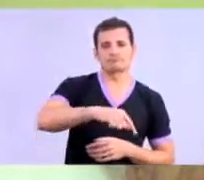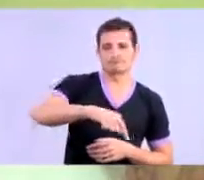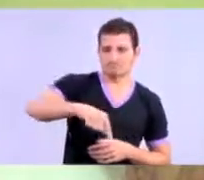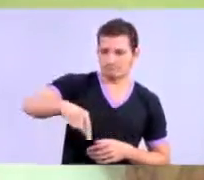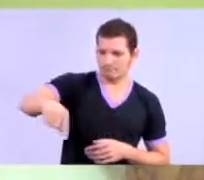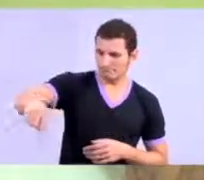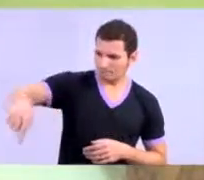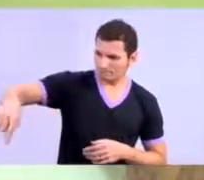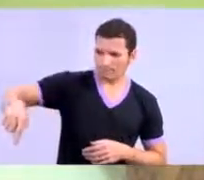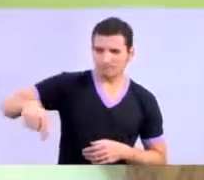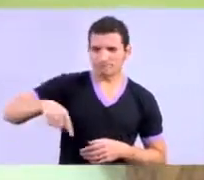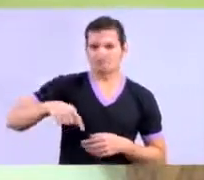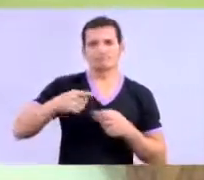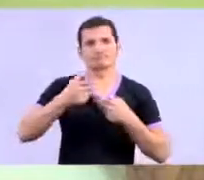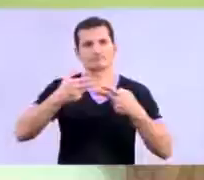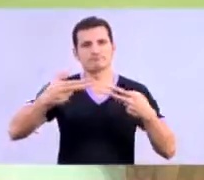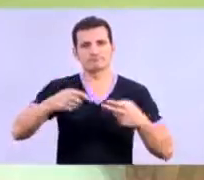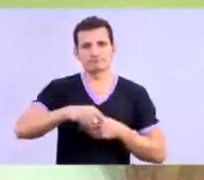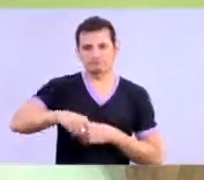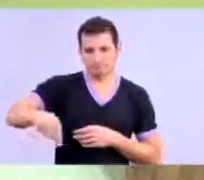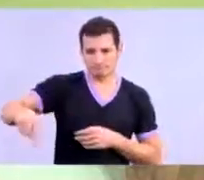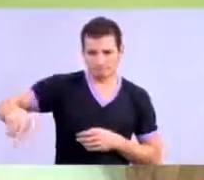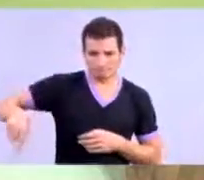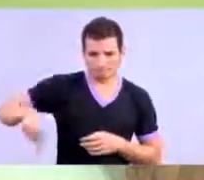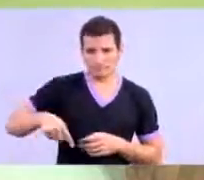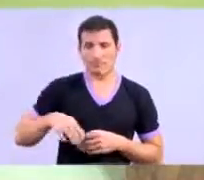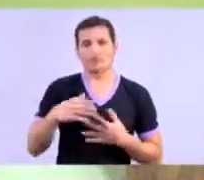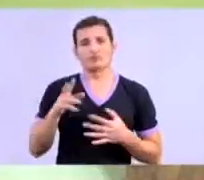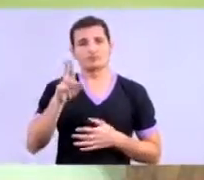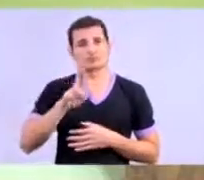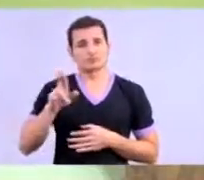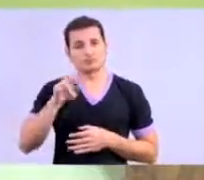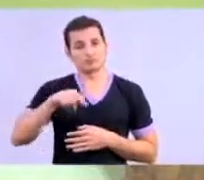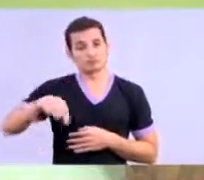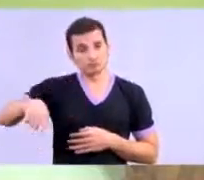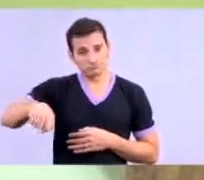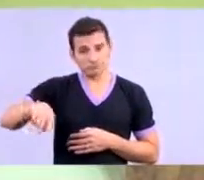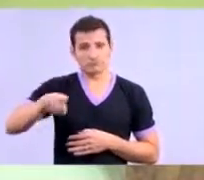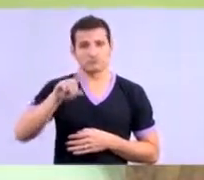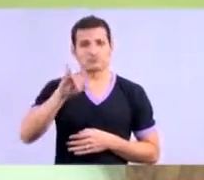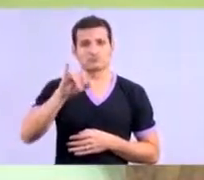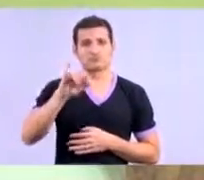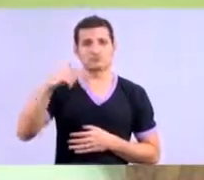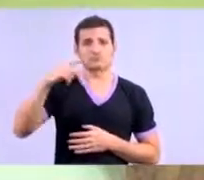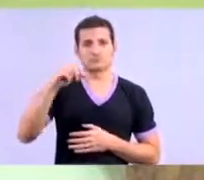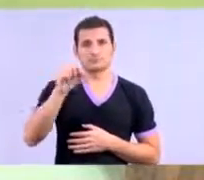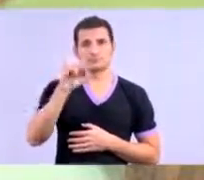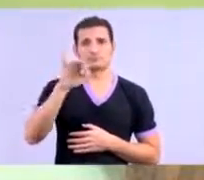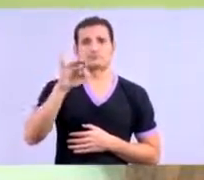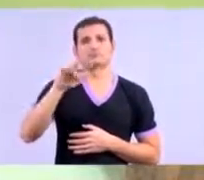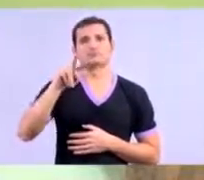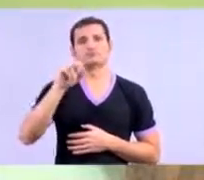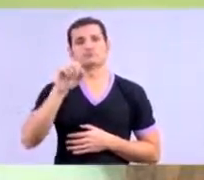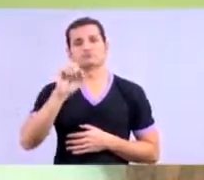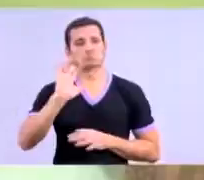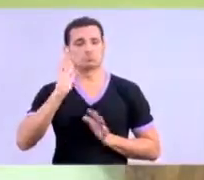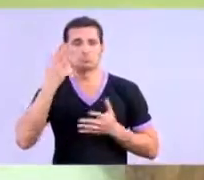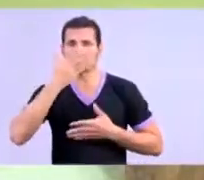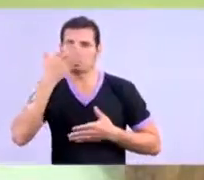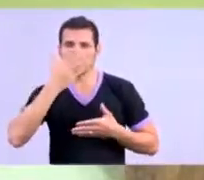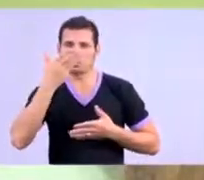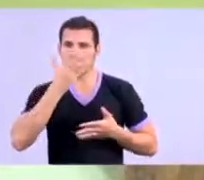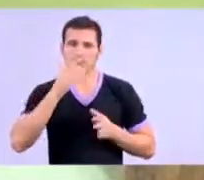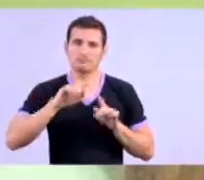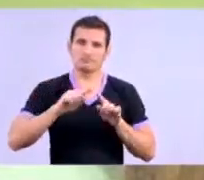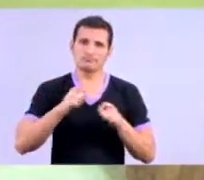né? Para você, isso aí, para o usuário, esses dispositivos, eles são invisíveis, tá certo? Mas